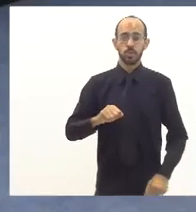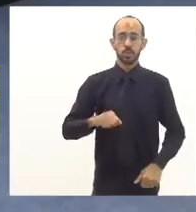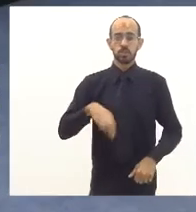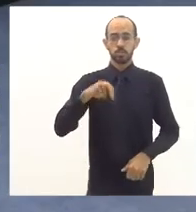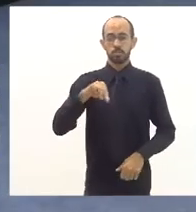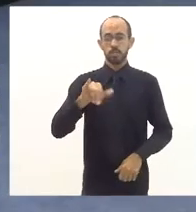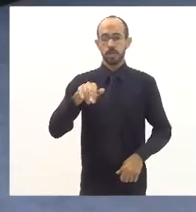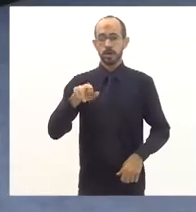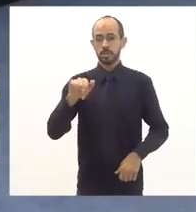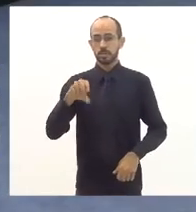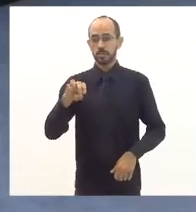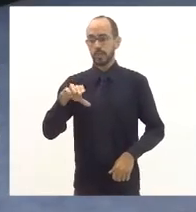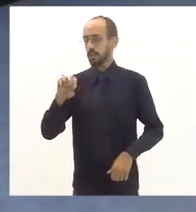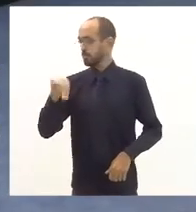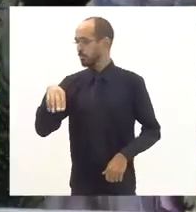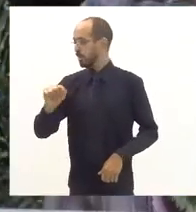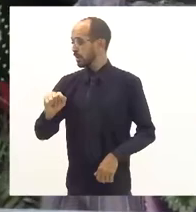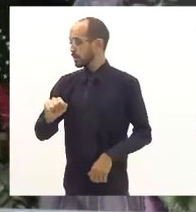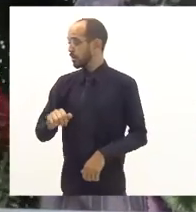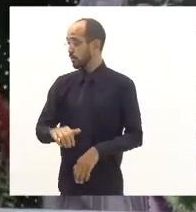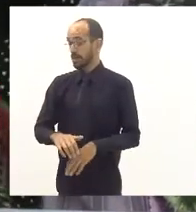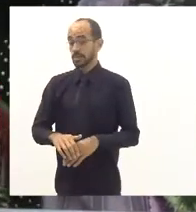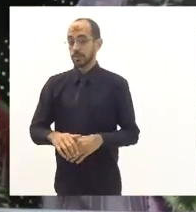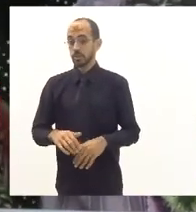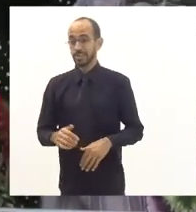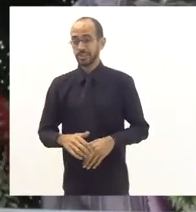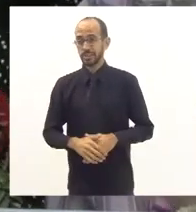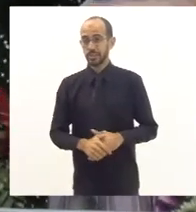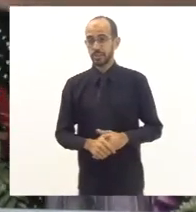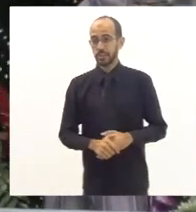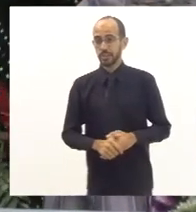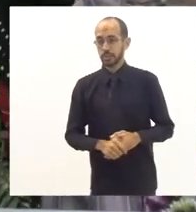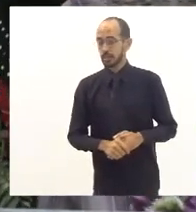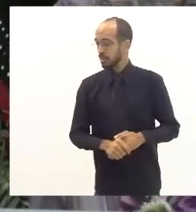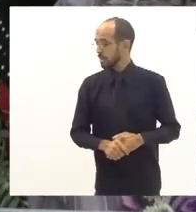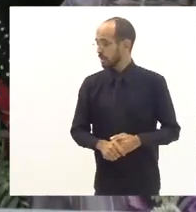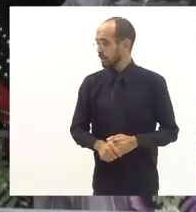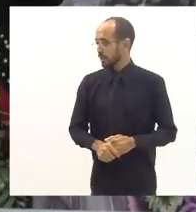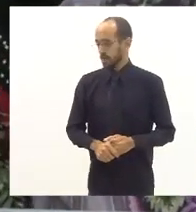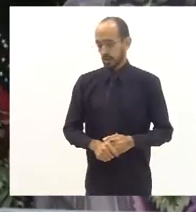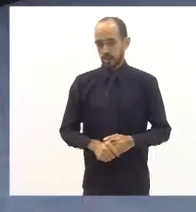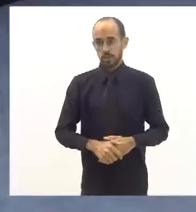E também temos a vereadora Kiara Silva Machado,